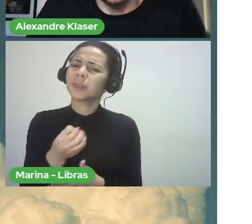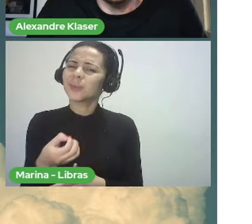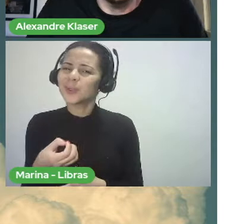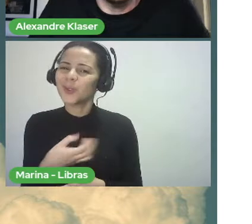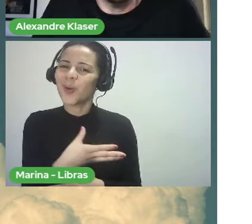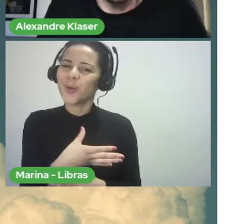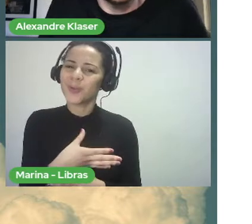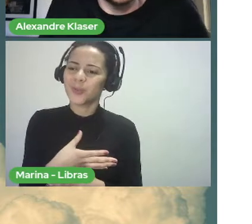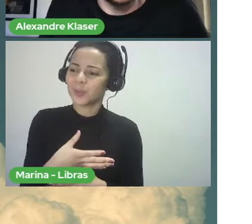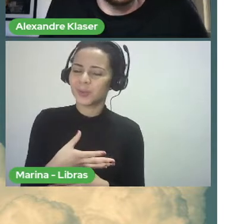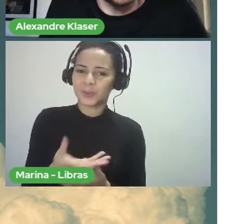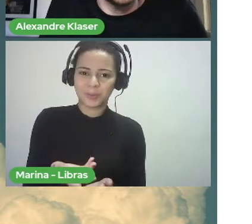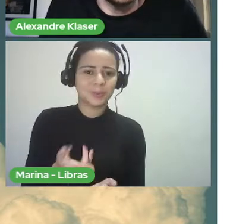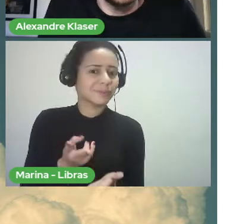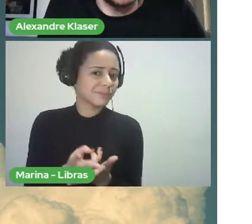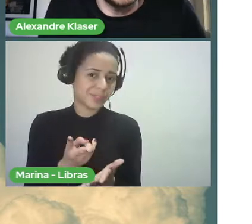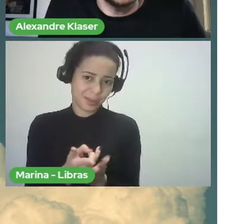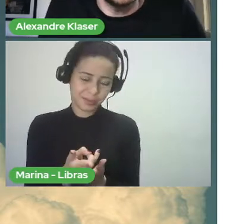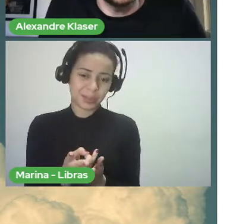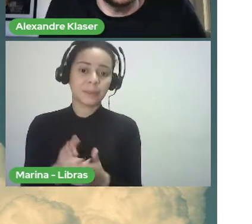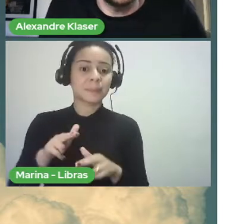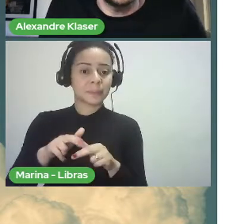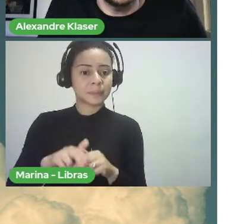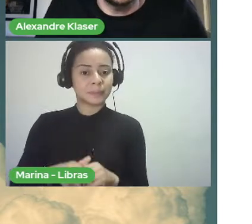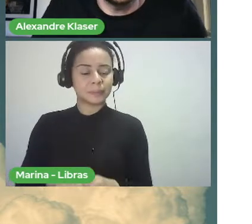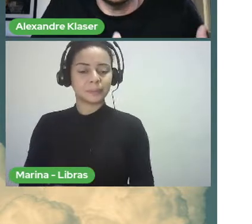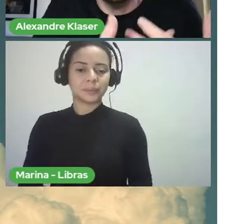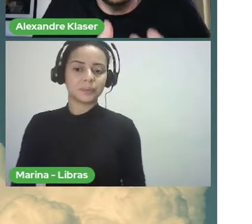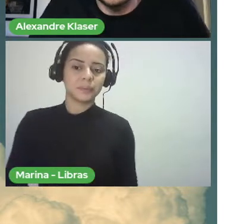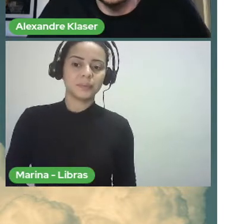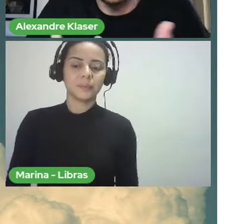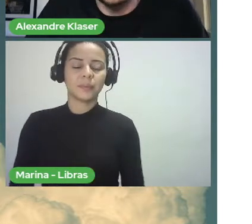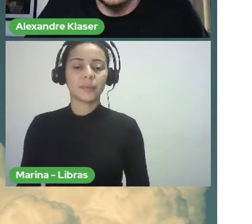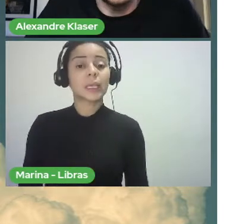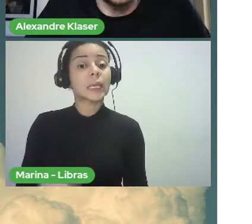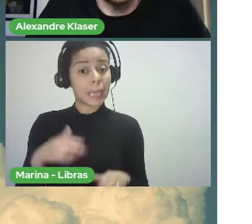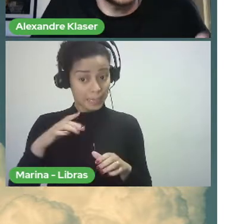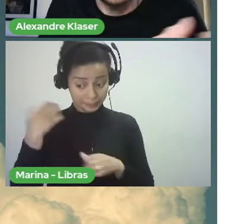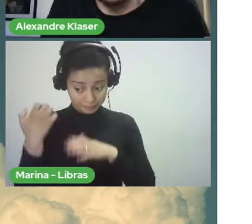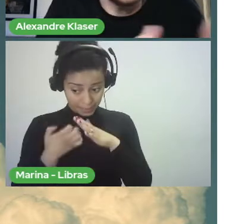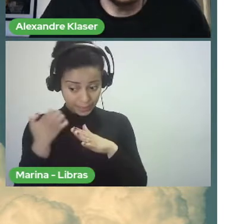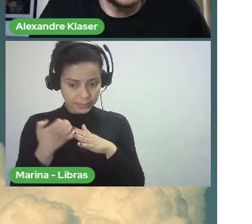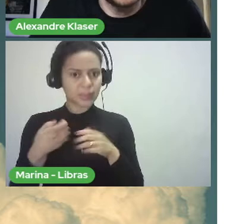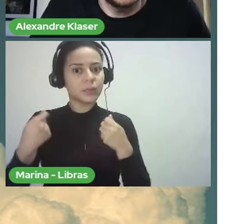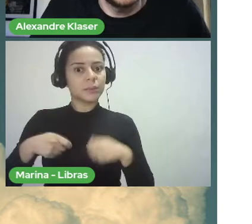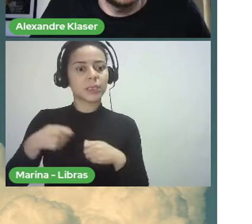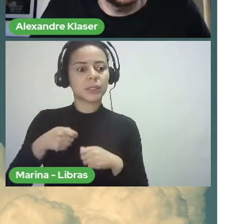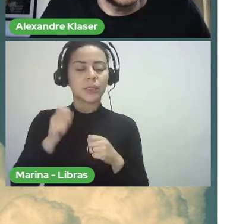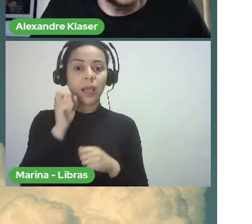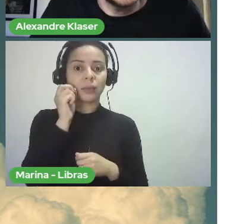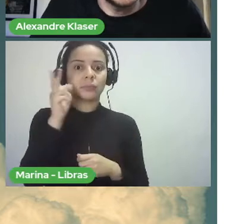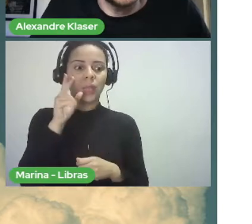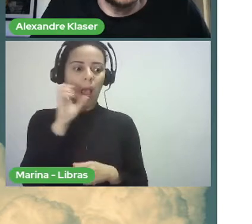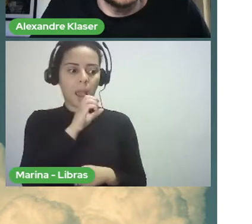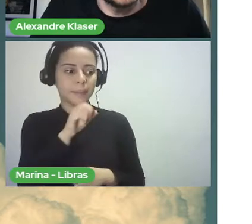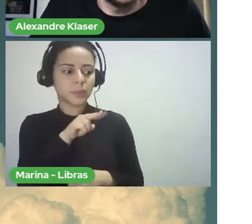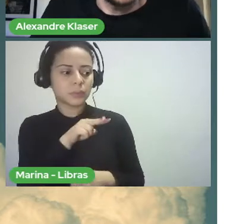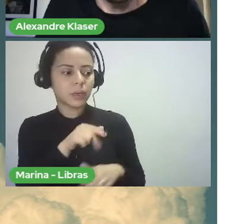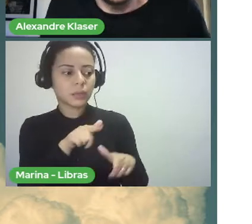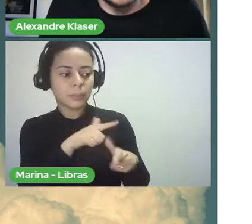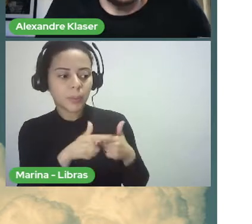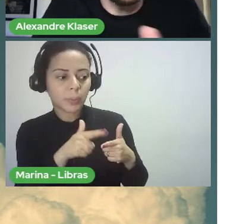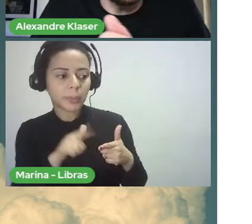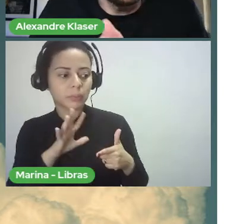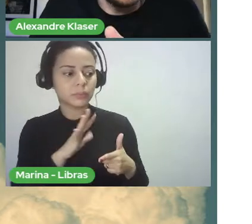Então, basicamente, o que a empresa quer está capaz de responder a isso. Seja oportunidade, seja ameaças, ela consegue rapidamente mudar de direção